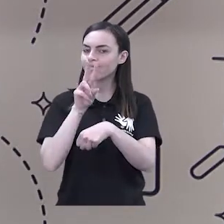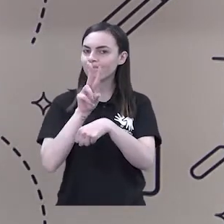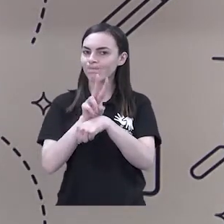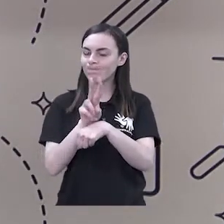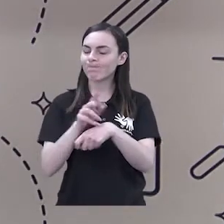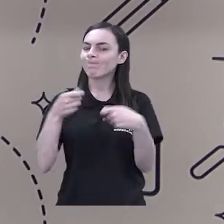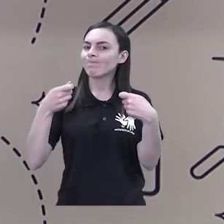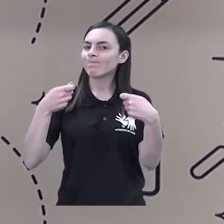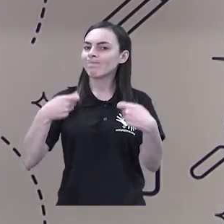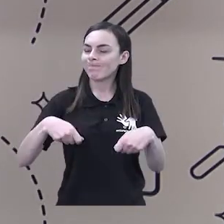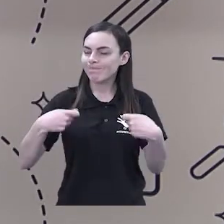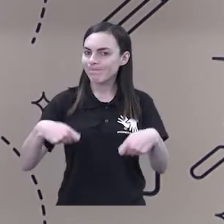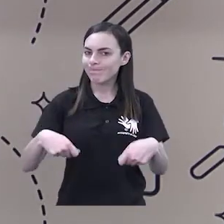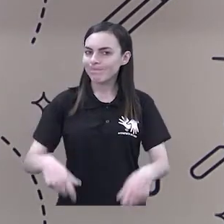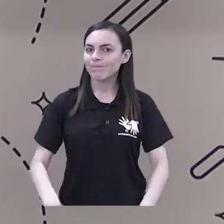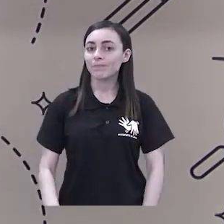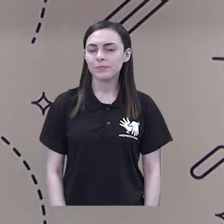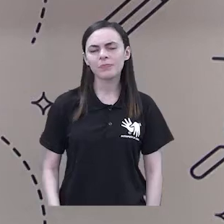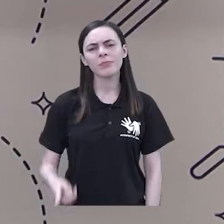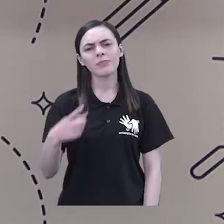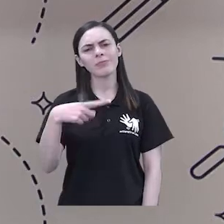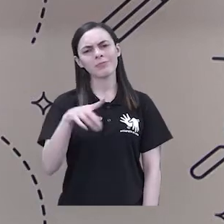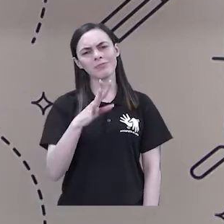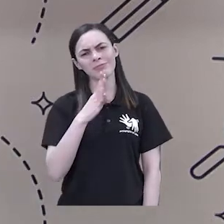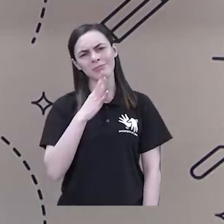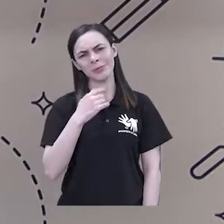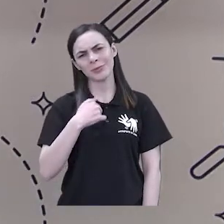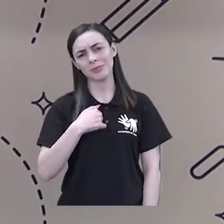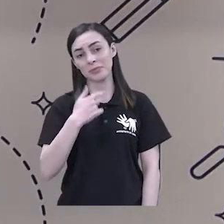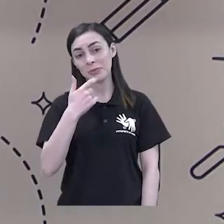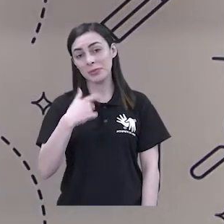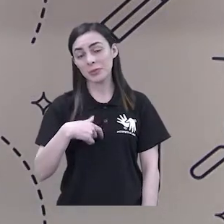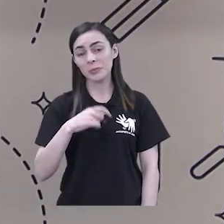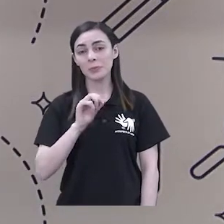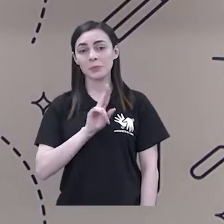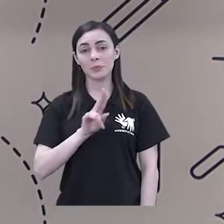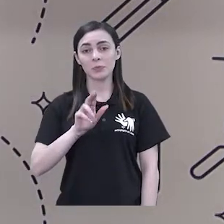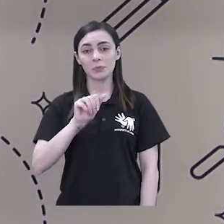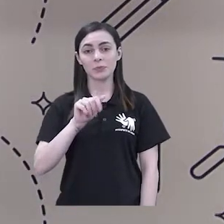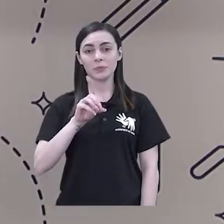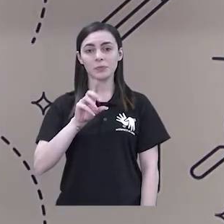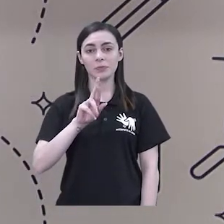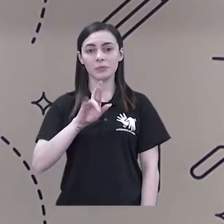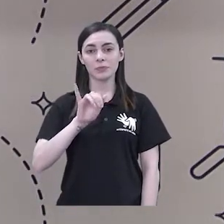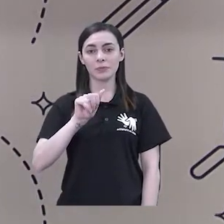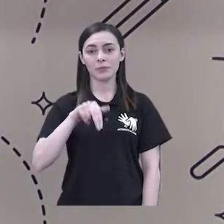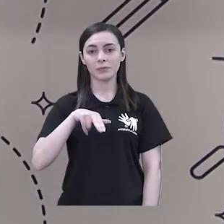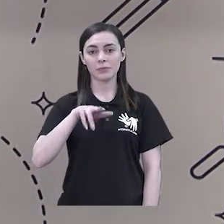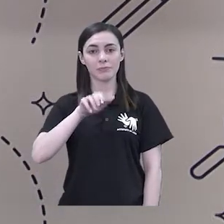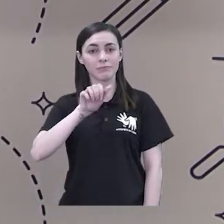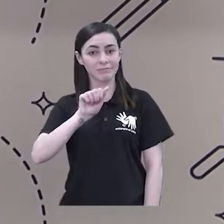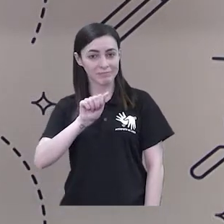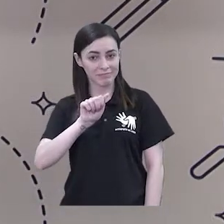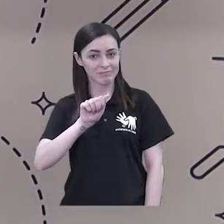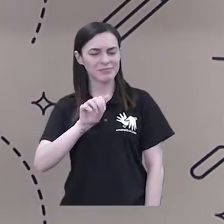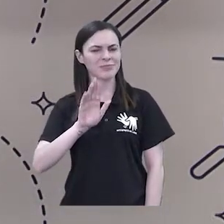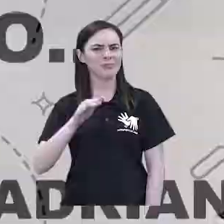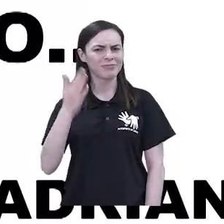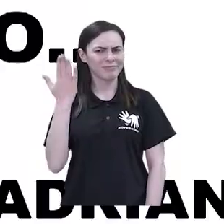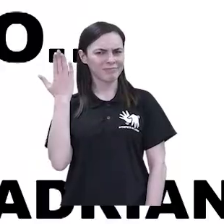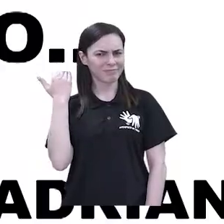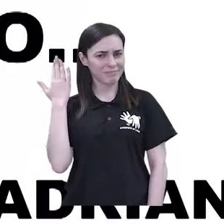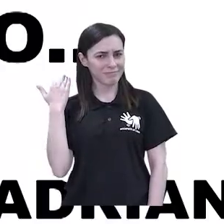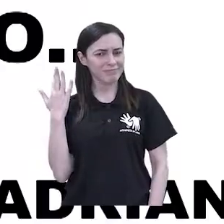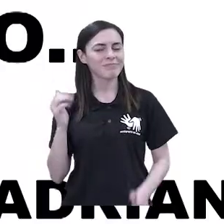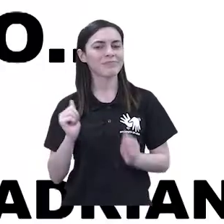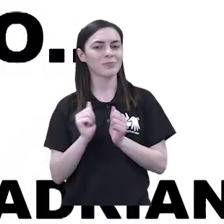é necessário. Vocês já me conhecem? Eu sou a professora Adriana, já estivemos juntos